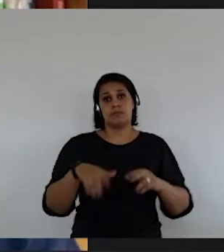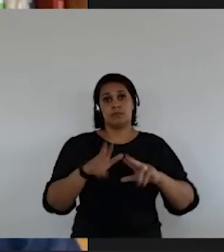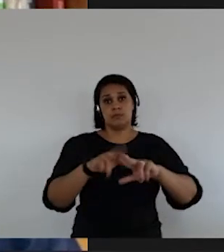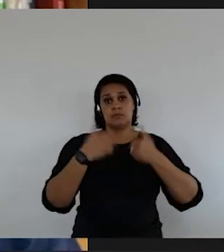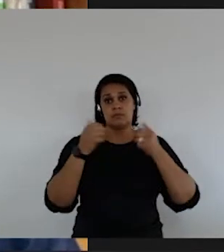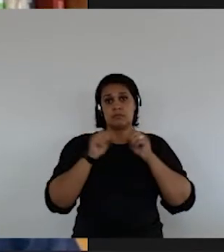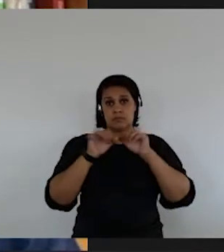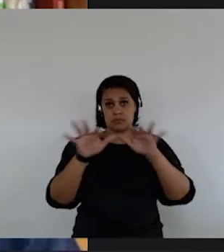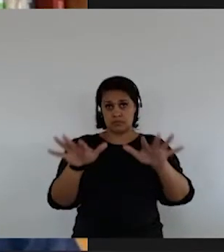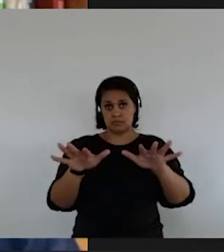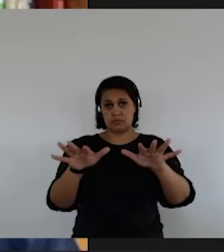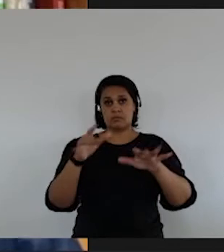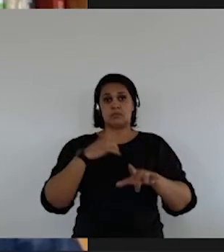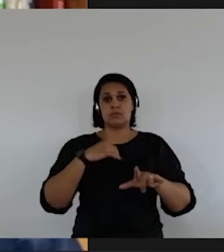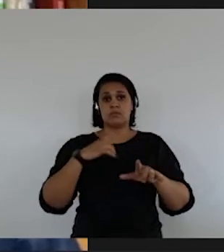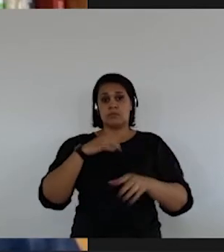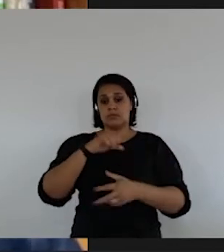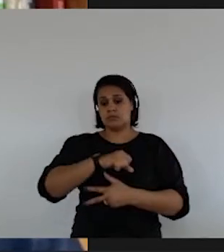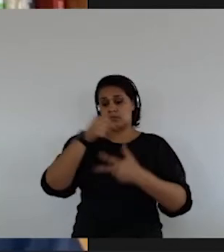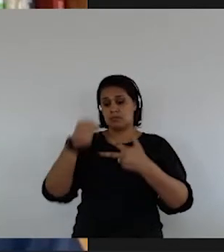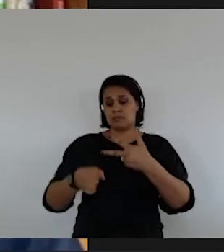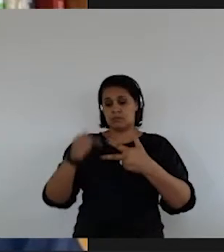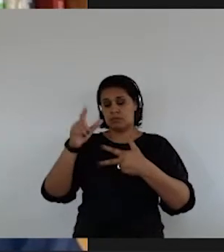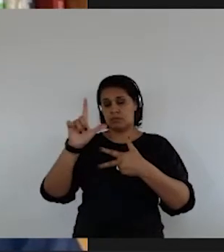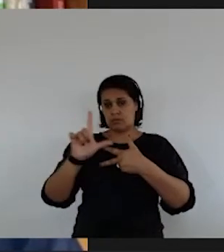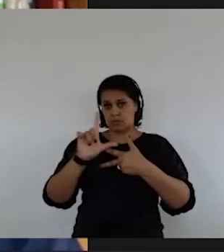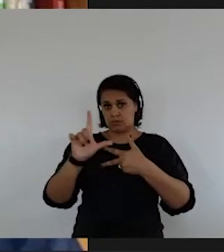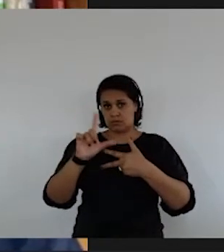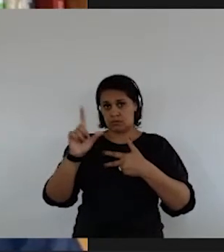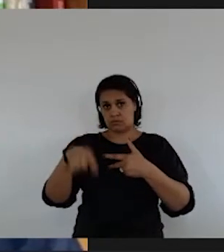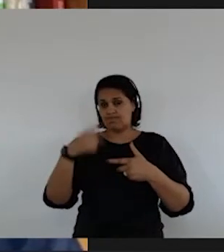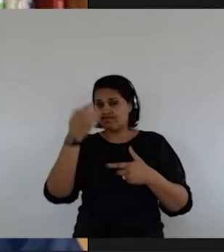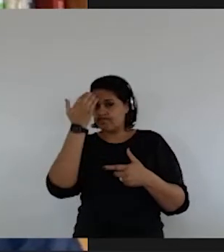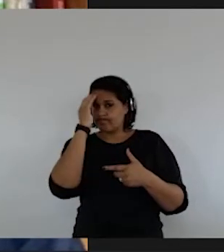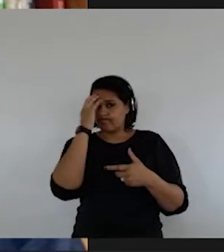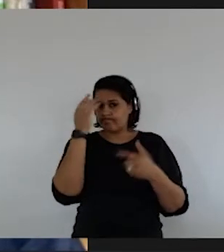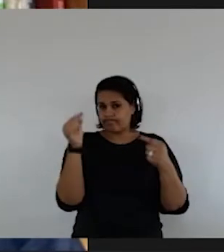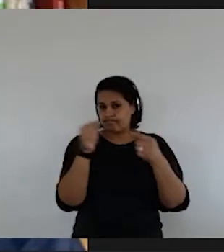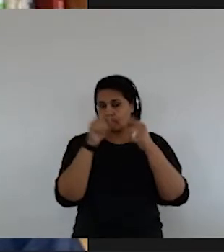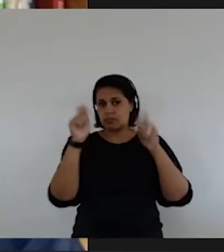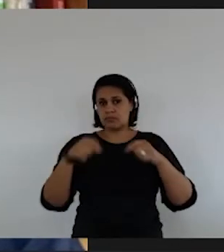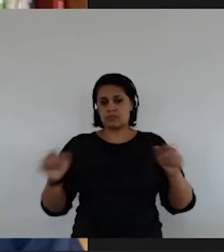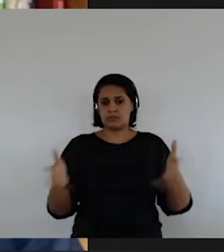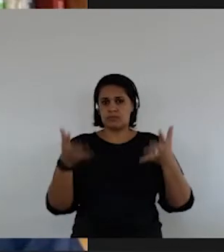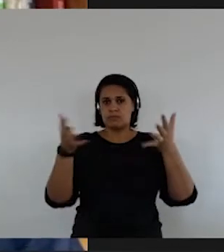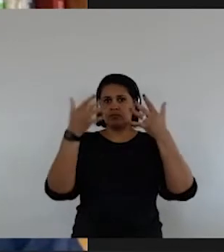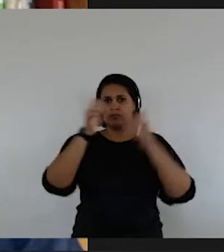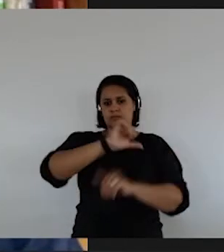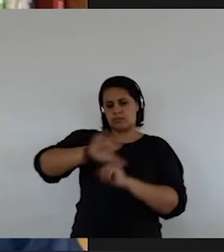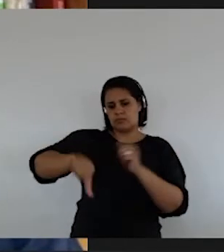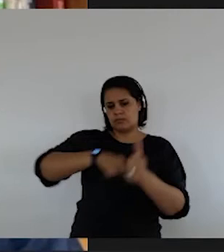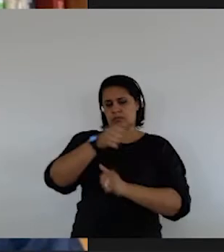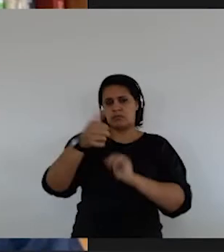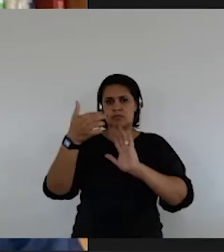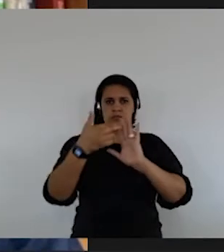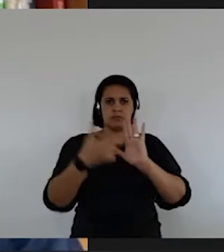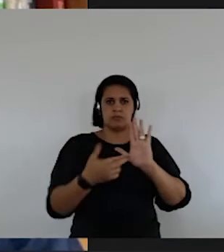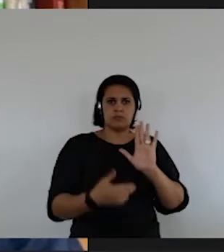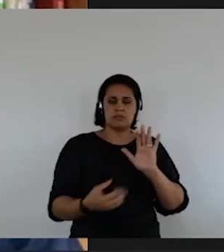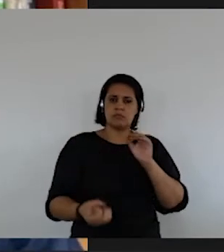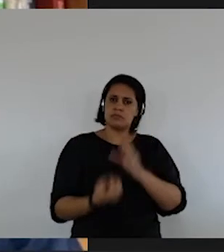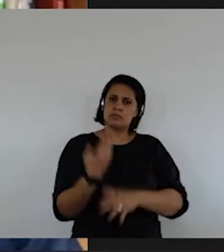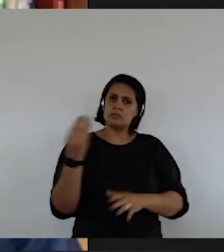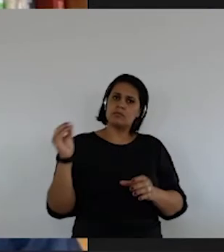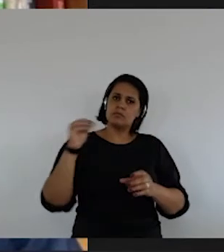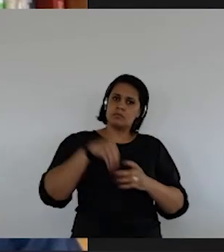por outro lado, que o Poder Legislativo entendeu pertinente promover alteração normativa para incluir também, no